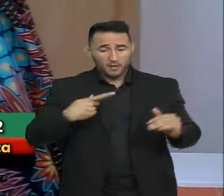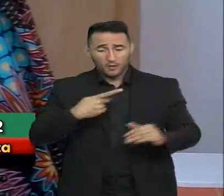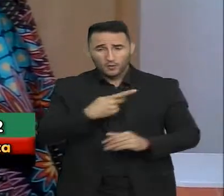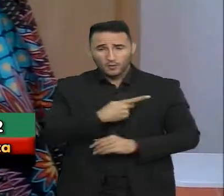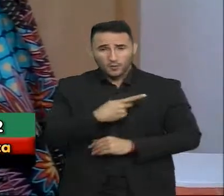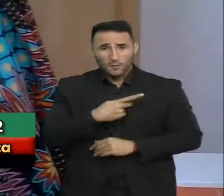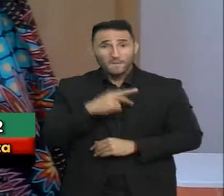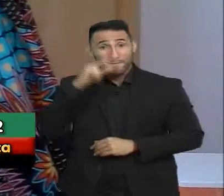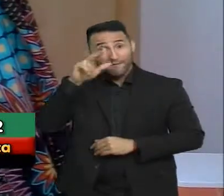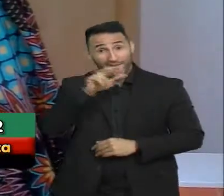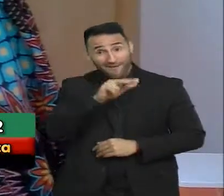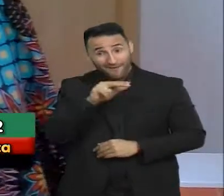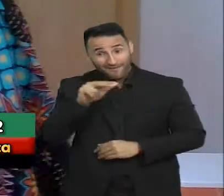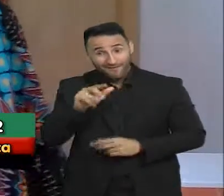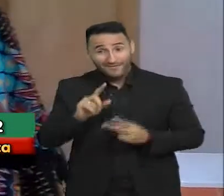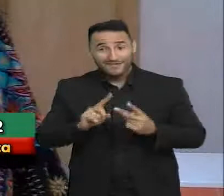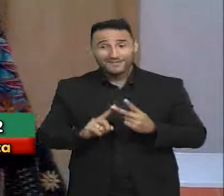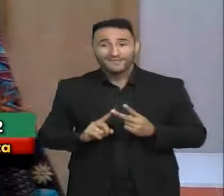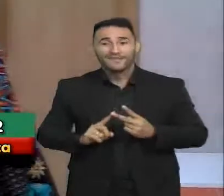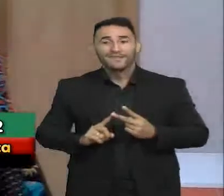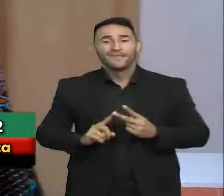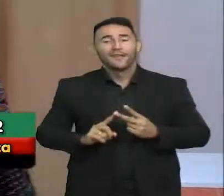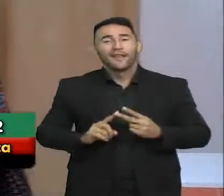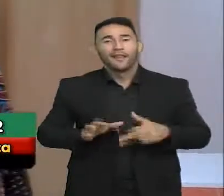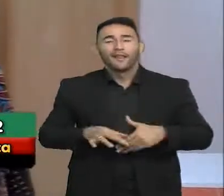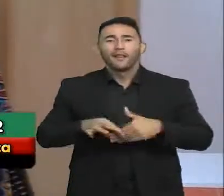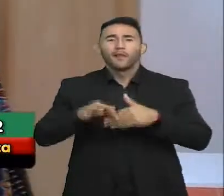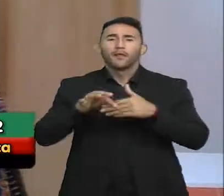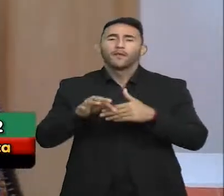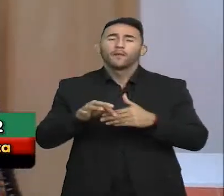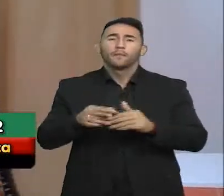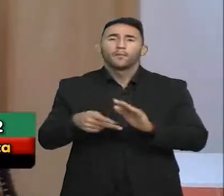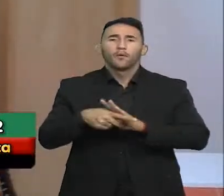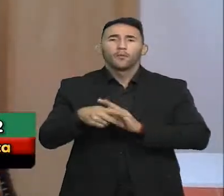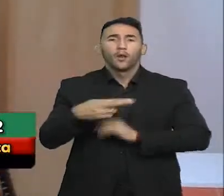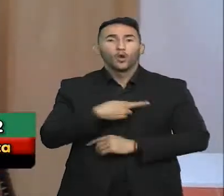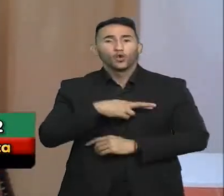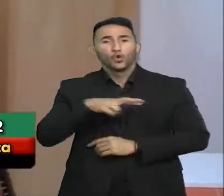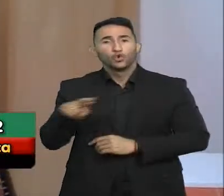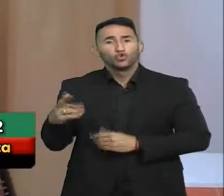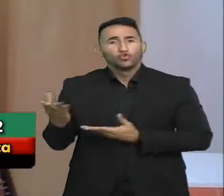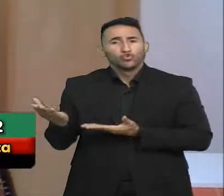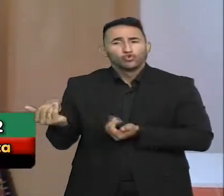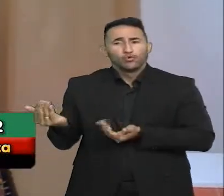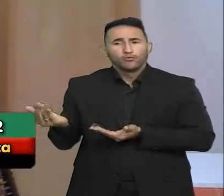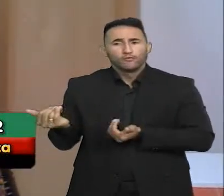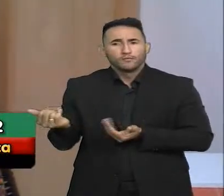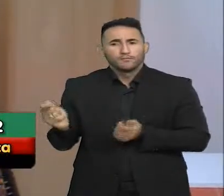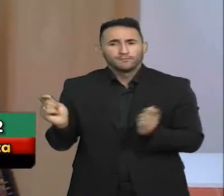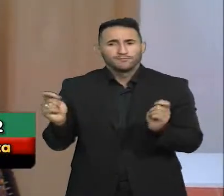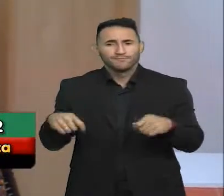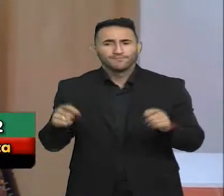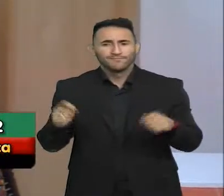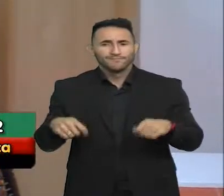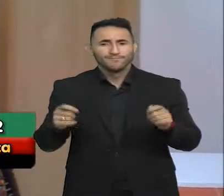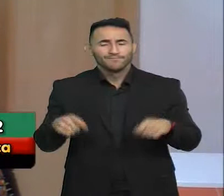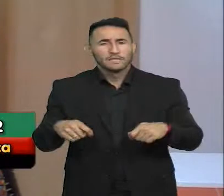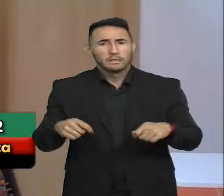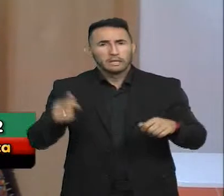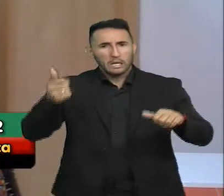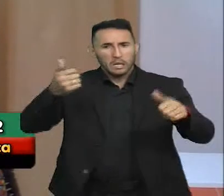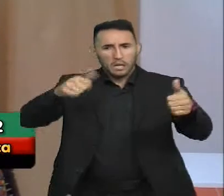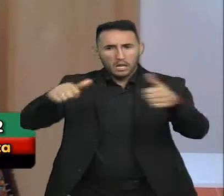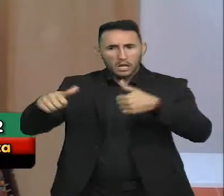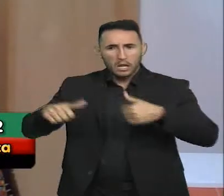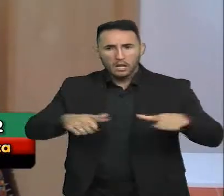o padre, né? Lideranças religiosas jovens, para que tenham essa